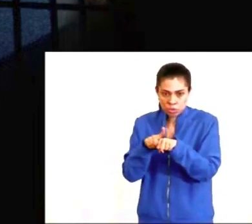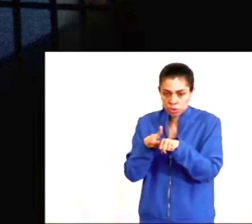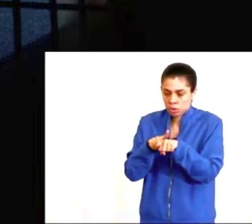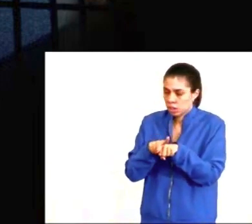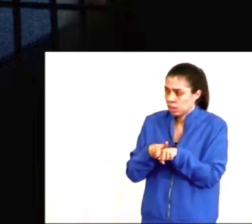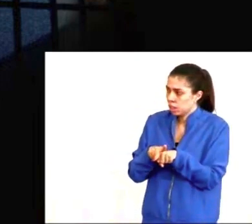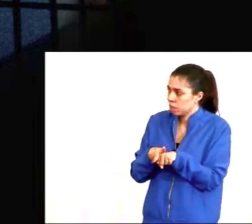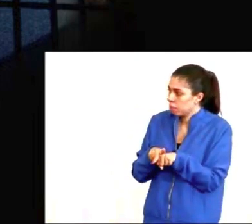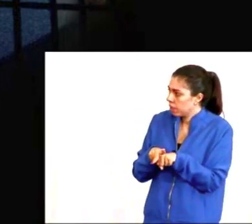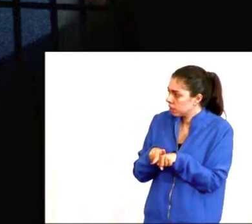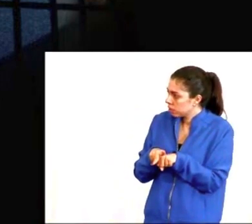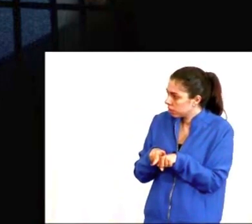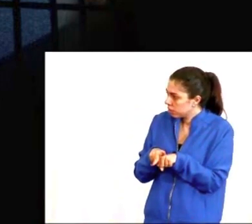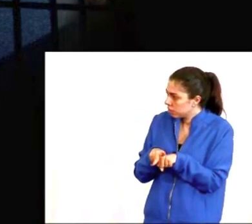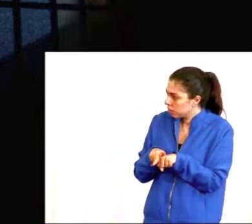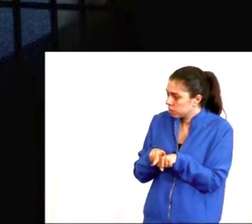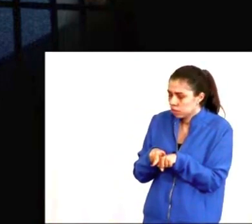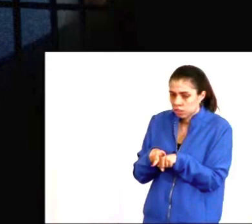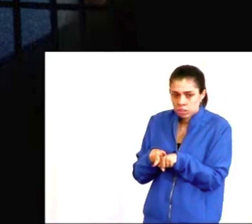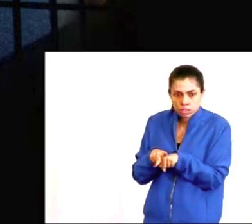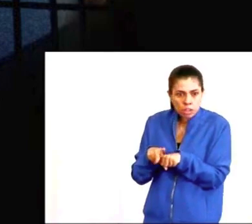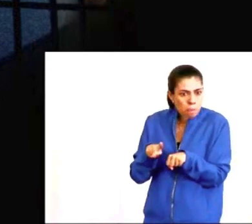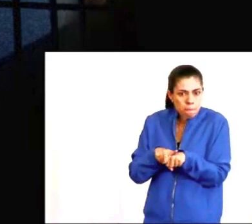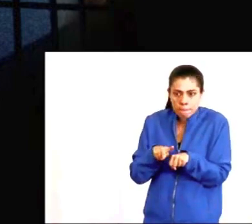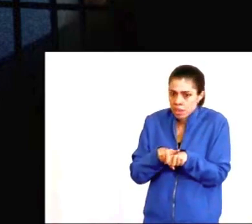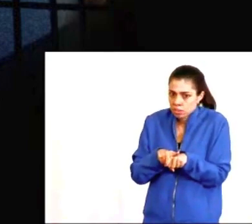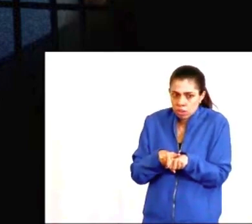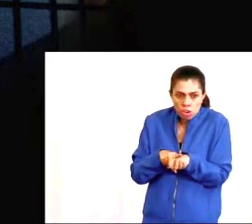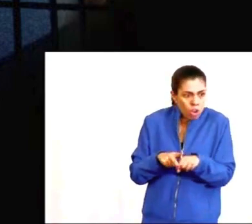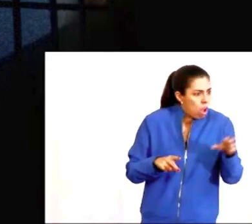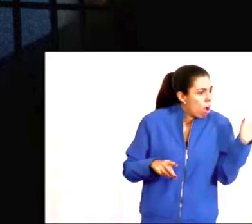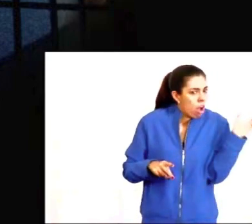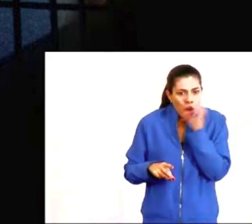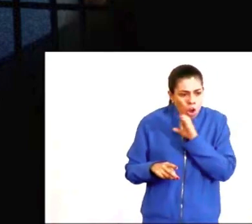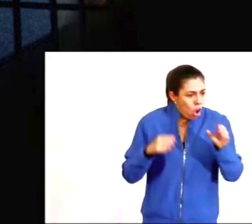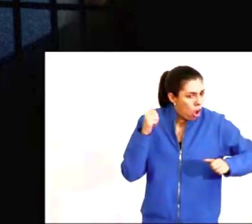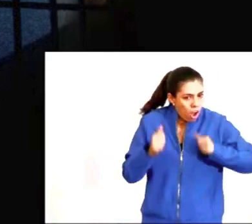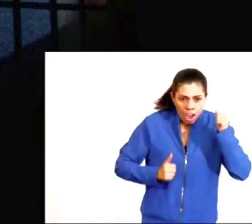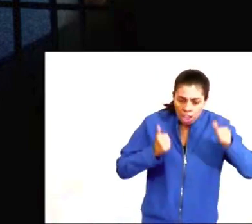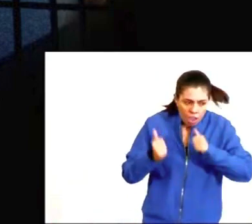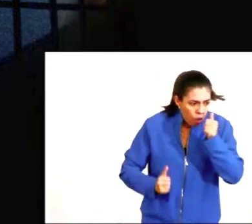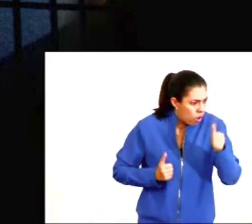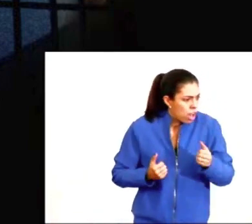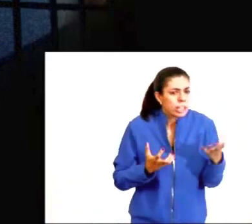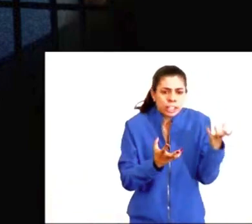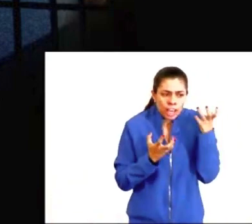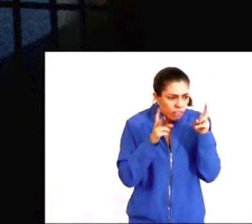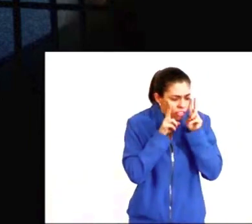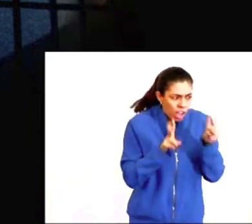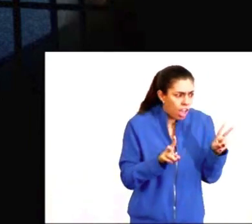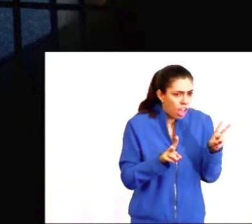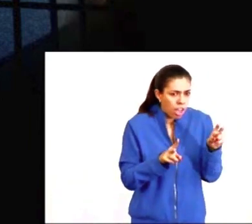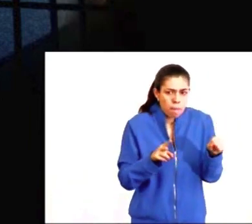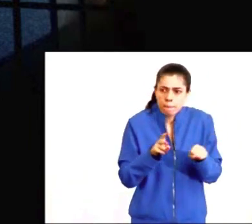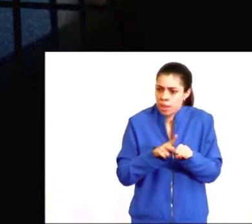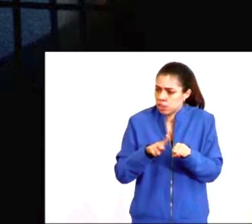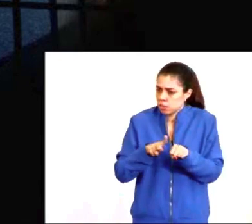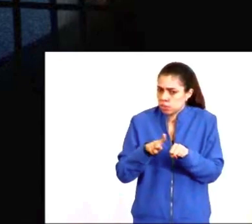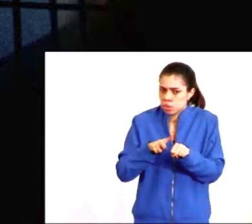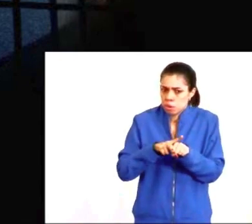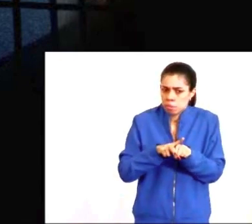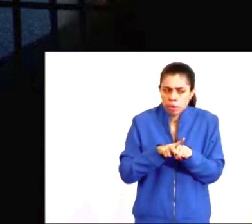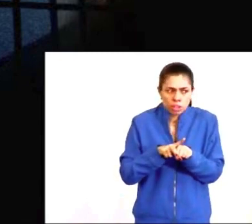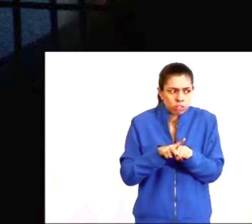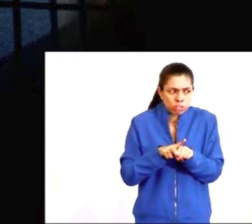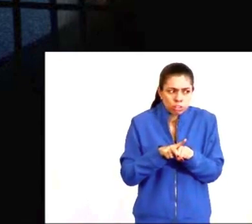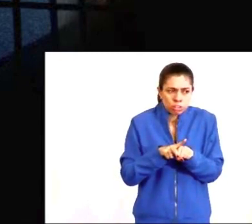ter acontecido, ele saiu em disparada rumo ao sepulcro. E as expressões de Pedro, a